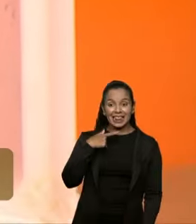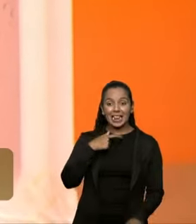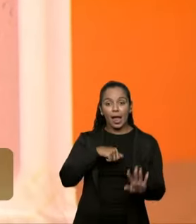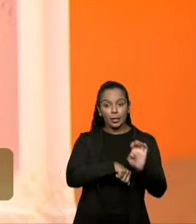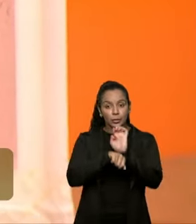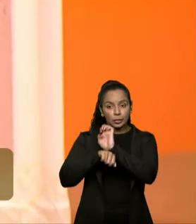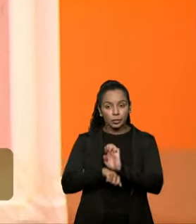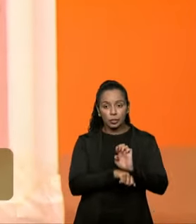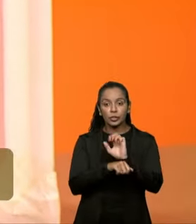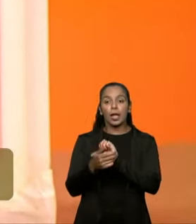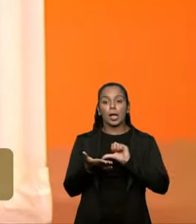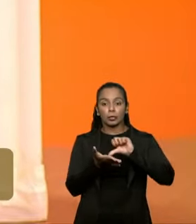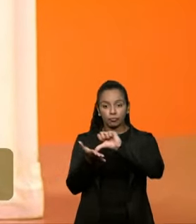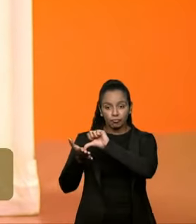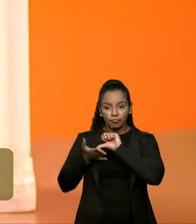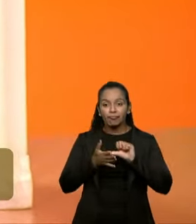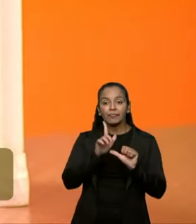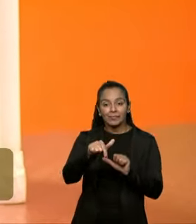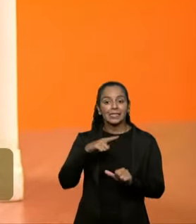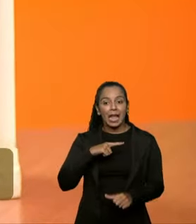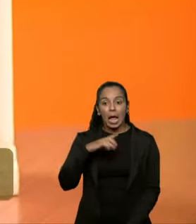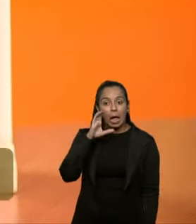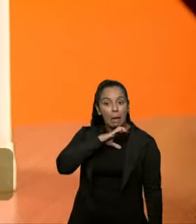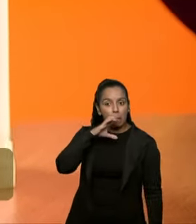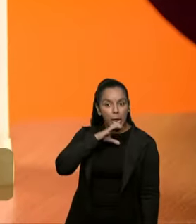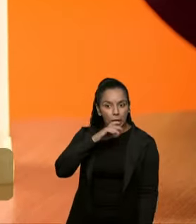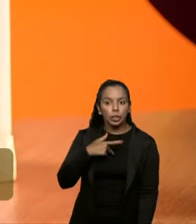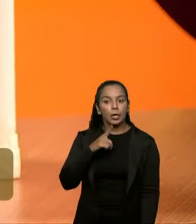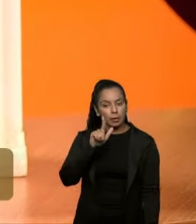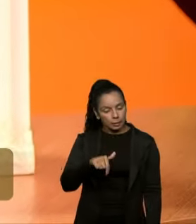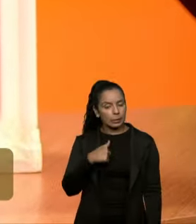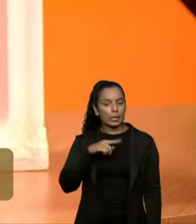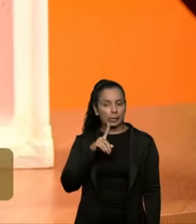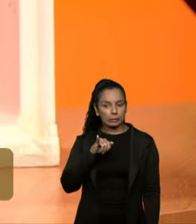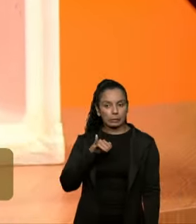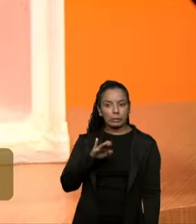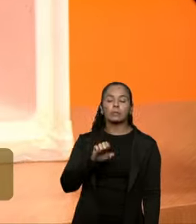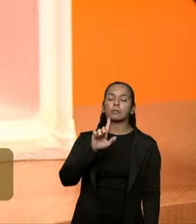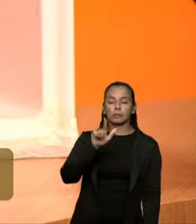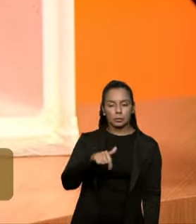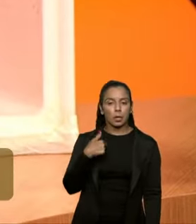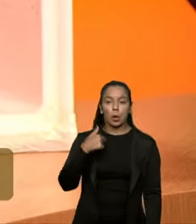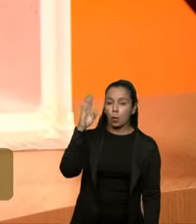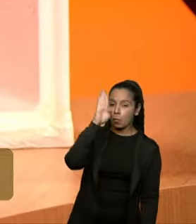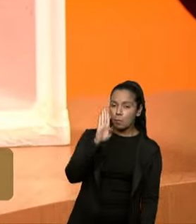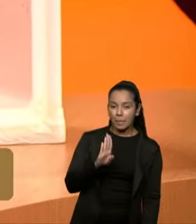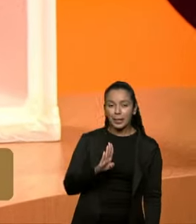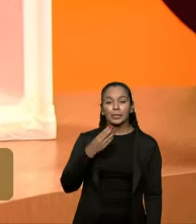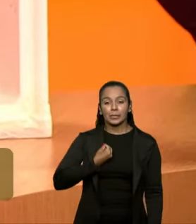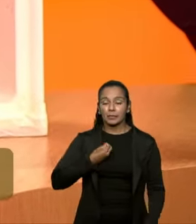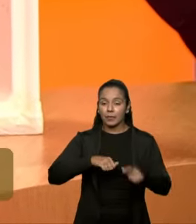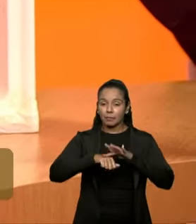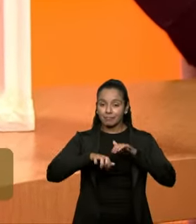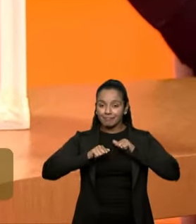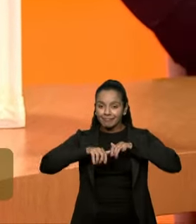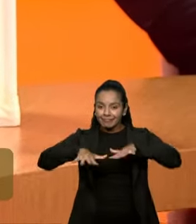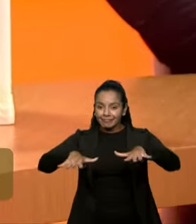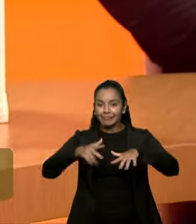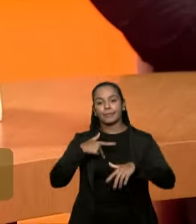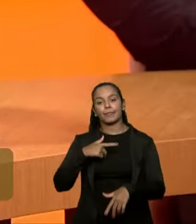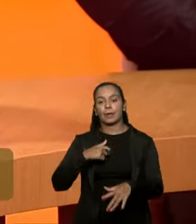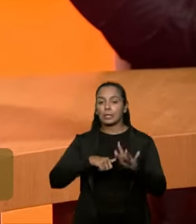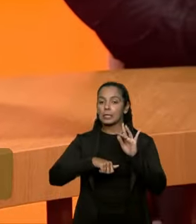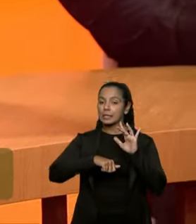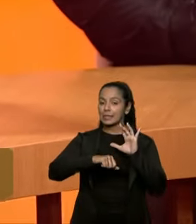de emergência já no Brasil, né, Denise? É. Quer dizer, a coisa não está brincadeira, não, né? O Brasil está vivendo uma epidemia de dengue, né? Está,